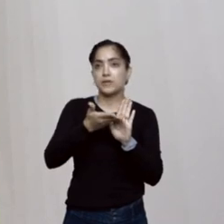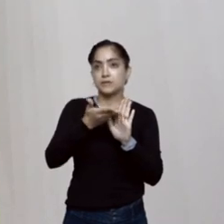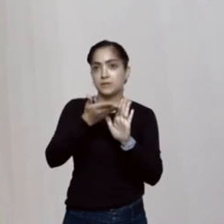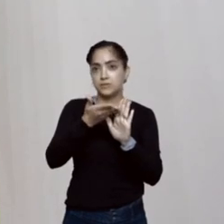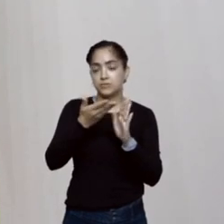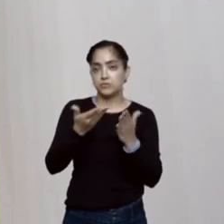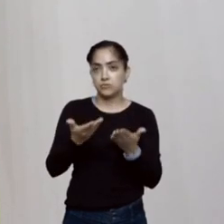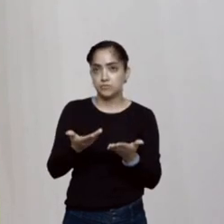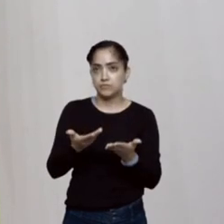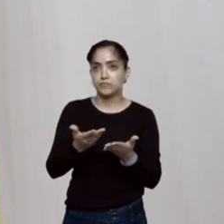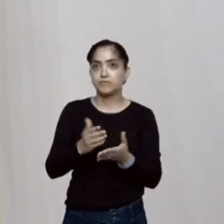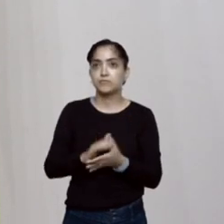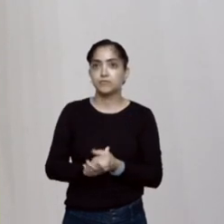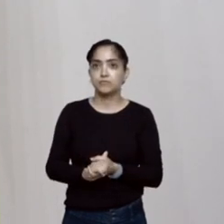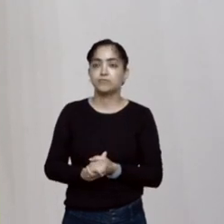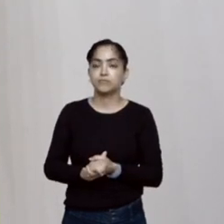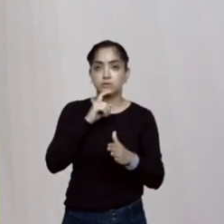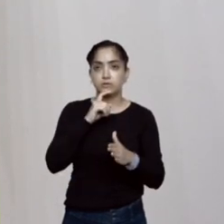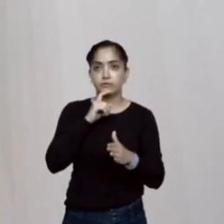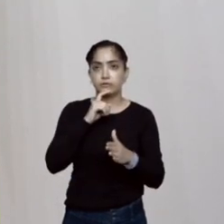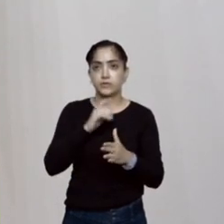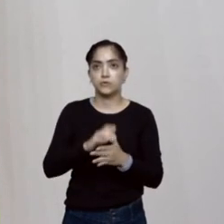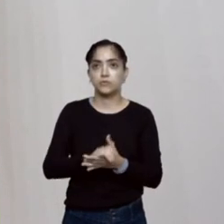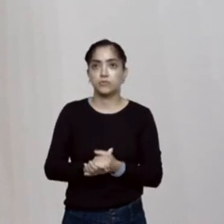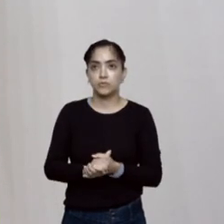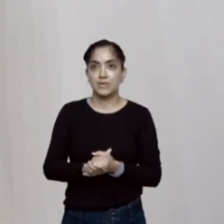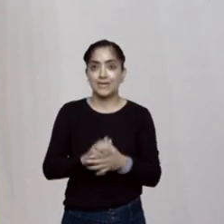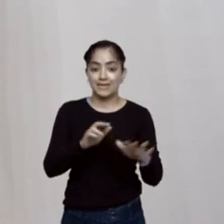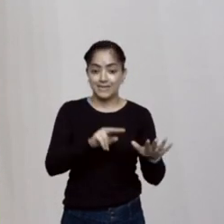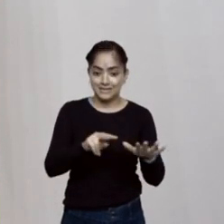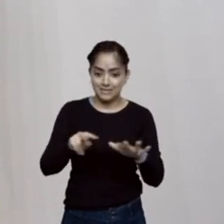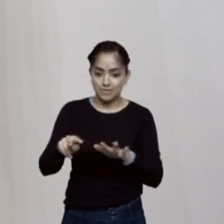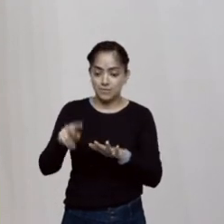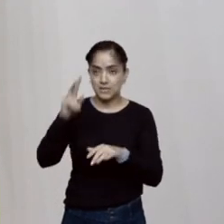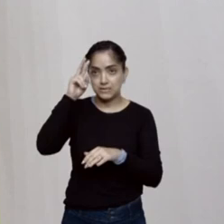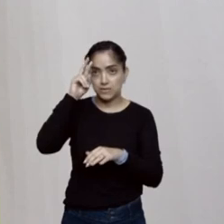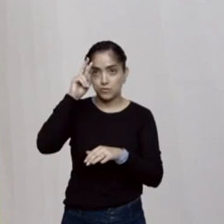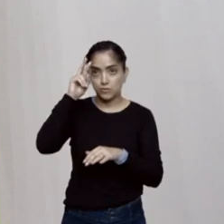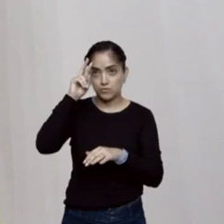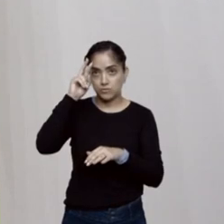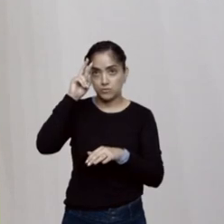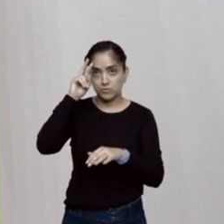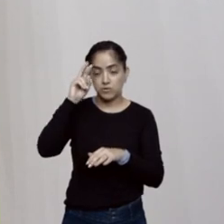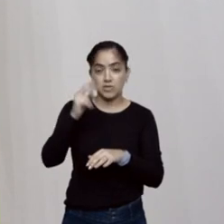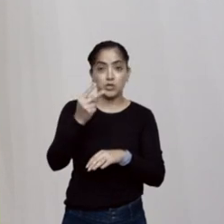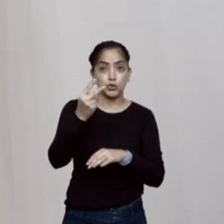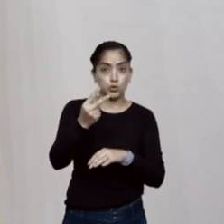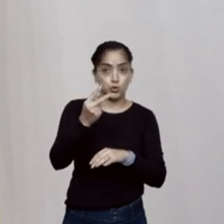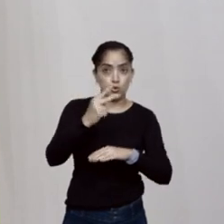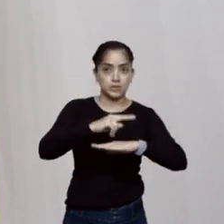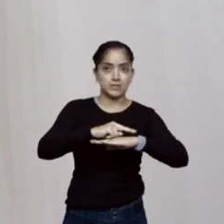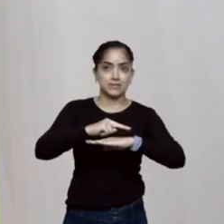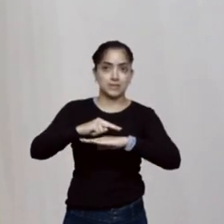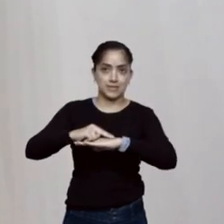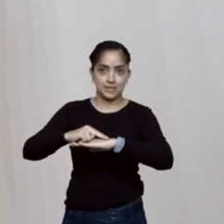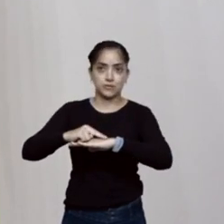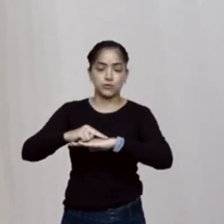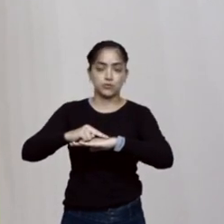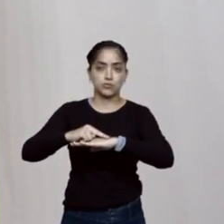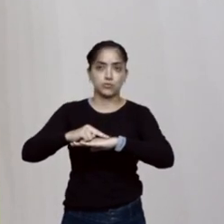ver acontecendo muito nesse tempo agora essa semana na segunda-feira apenas dois leitos no estado